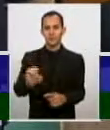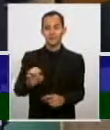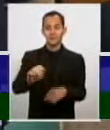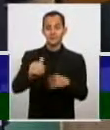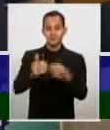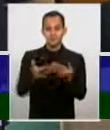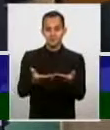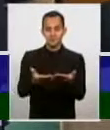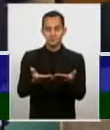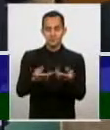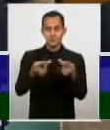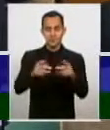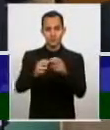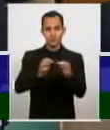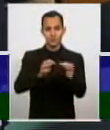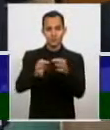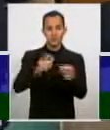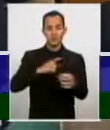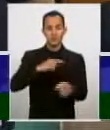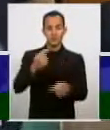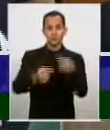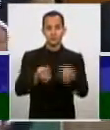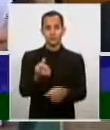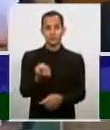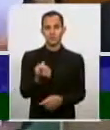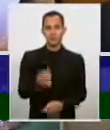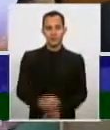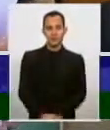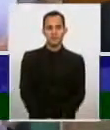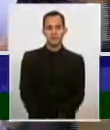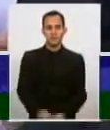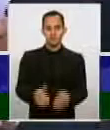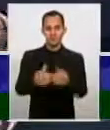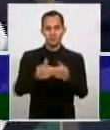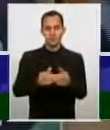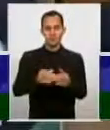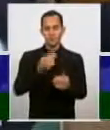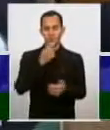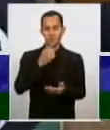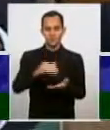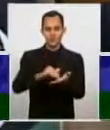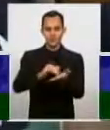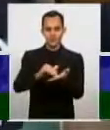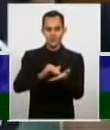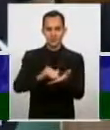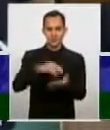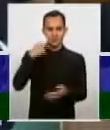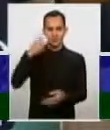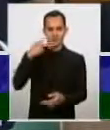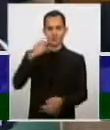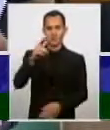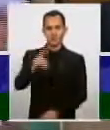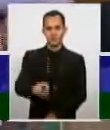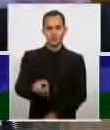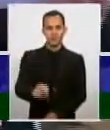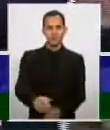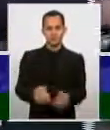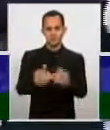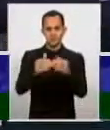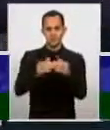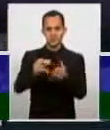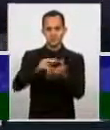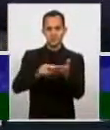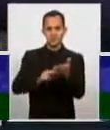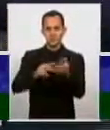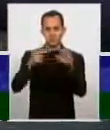Portanto, essa matéria está em discussão única. Eu solicito ao nosso secretário, vereador Rod, que faça